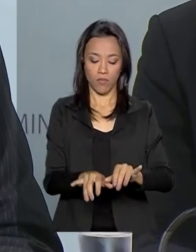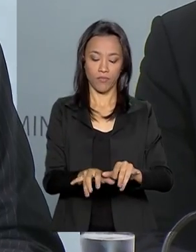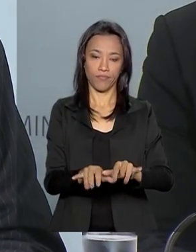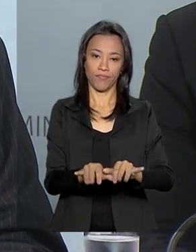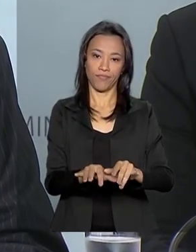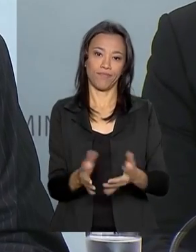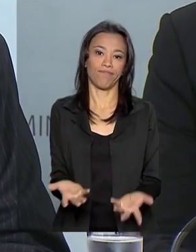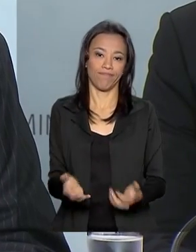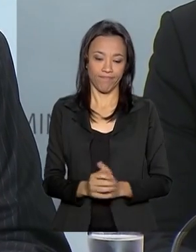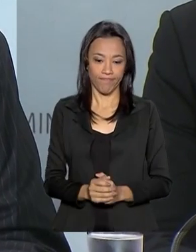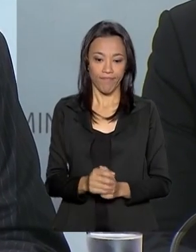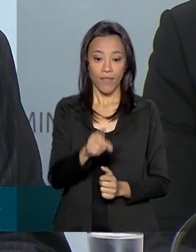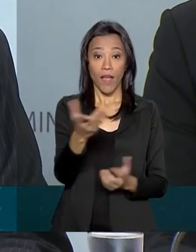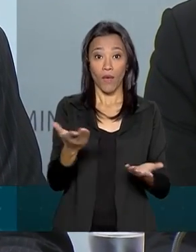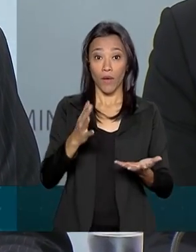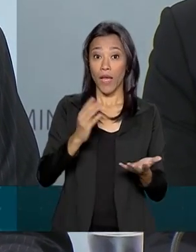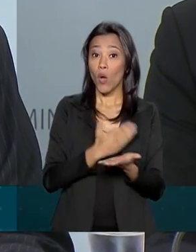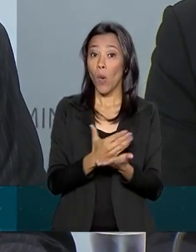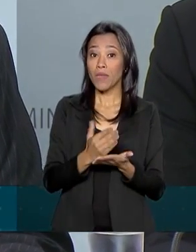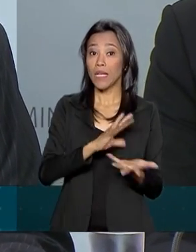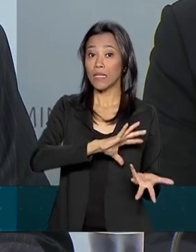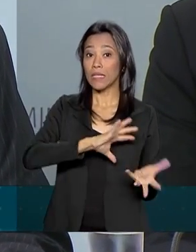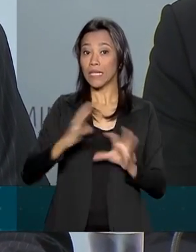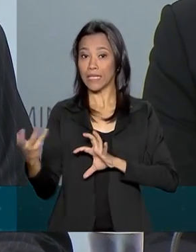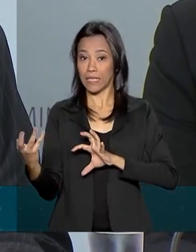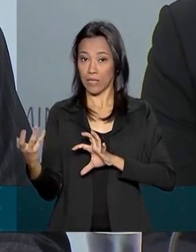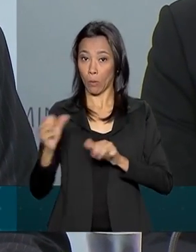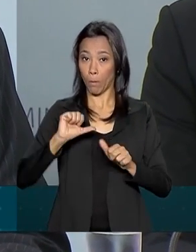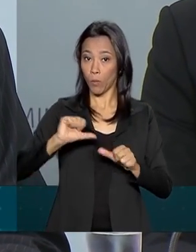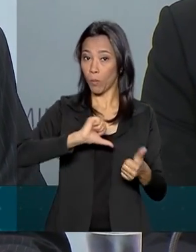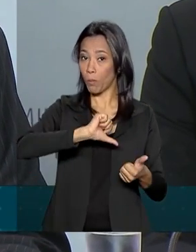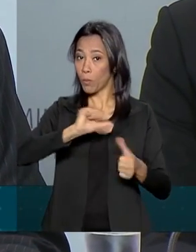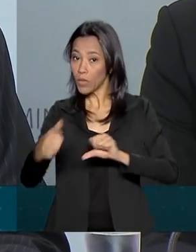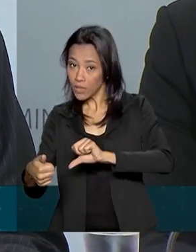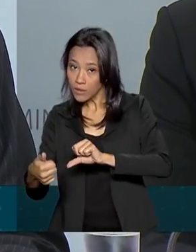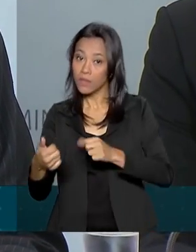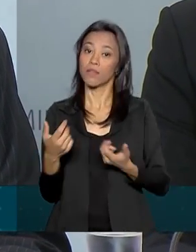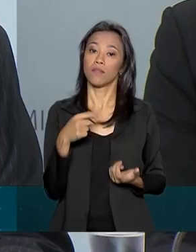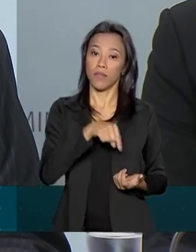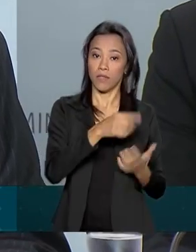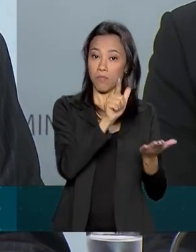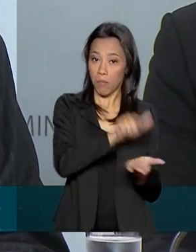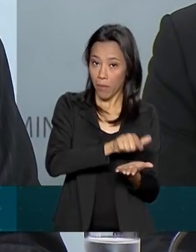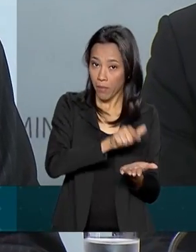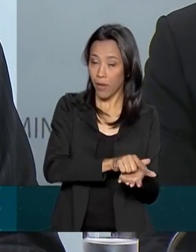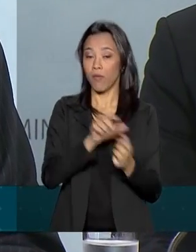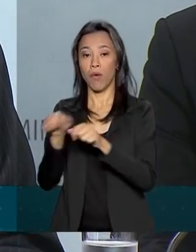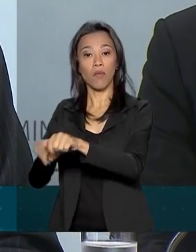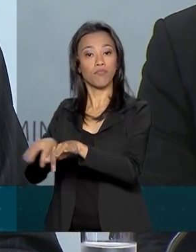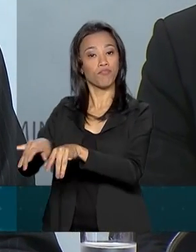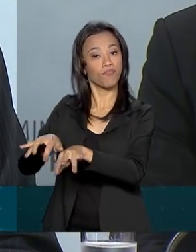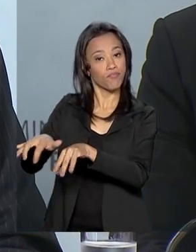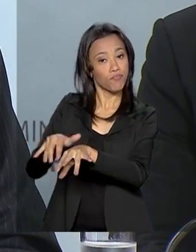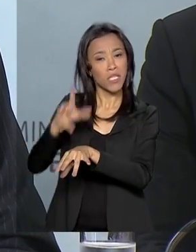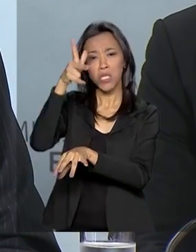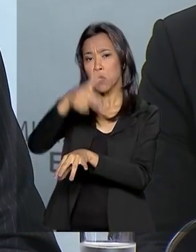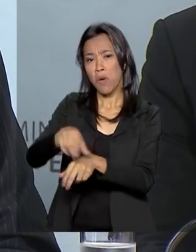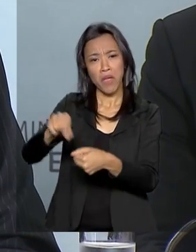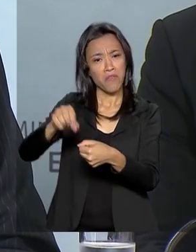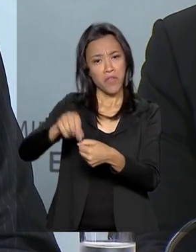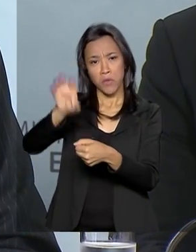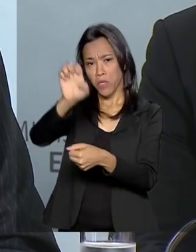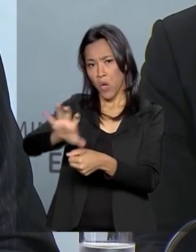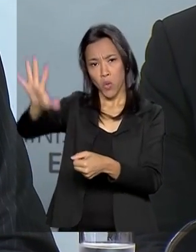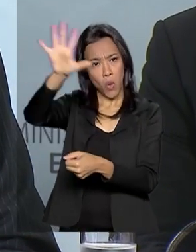começar a transição do Enem para ele ser exatamente como é feito na Europa, na